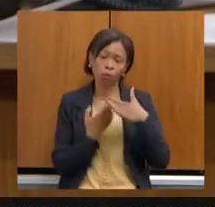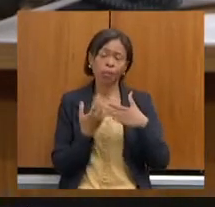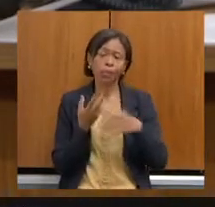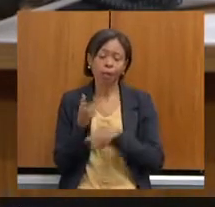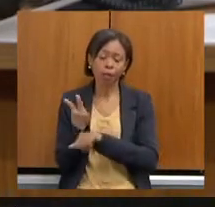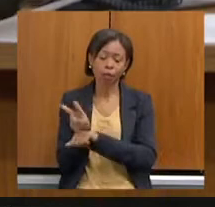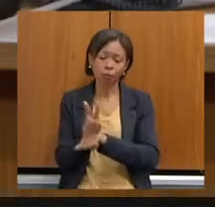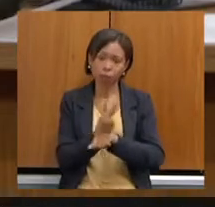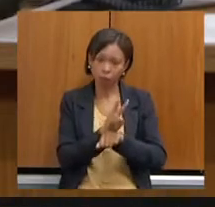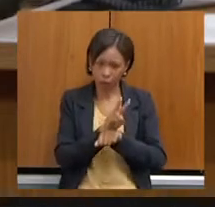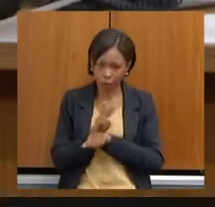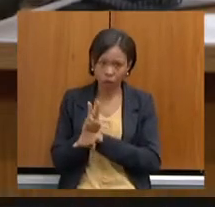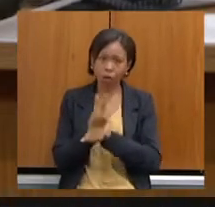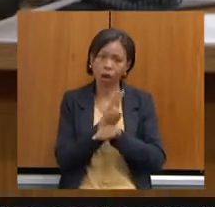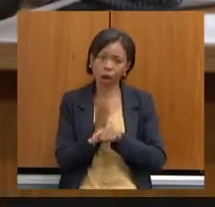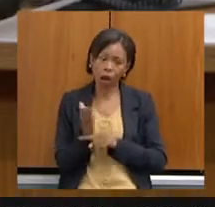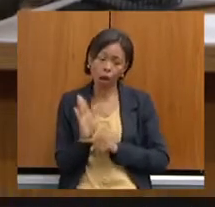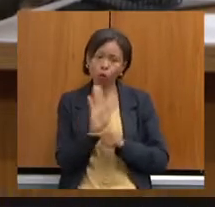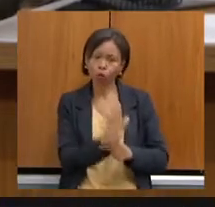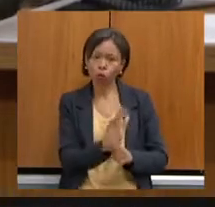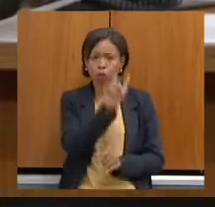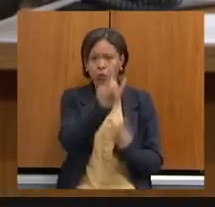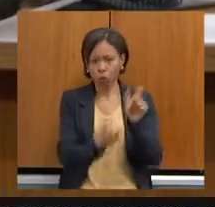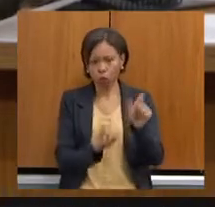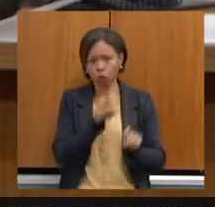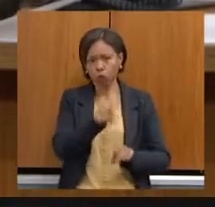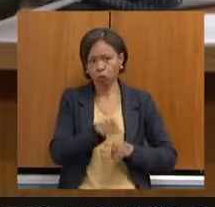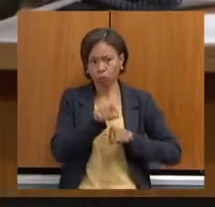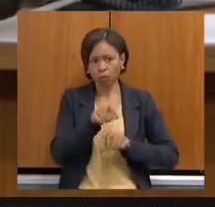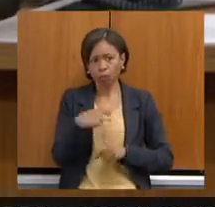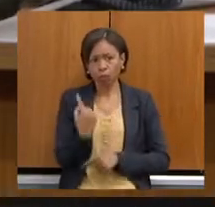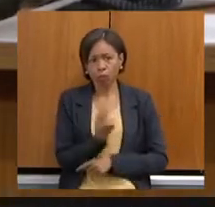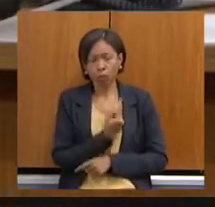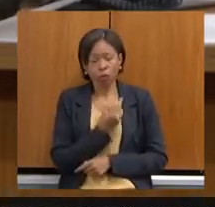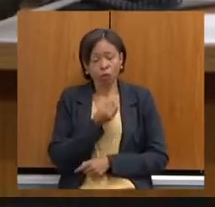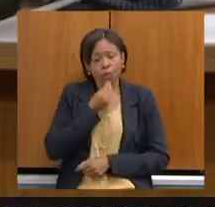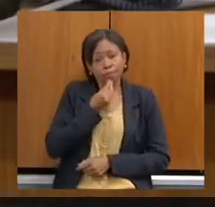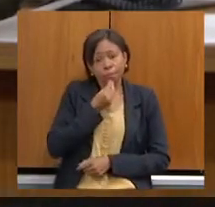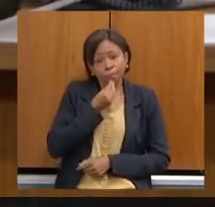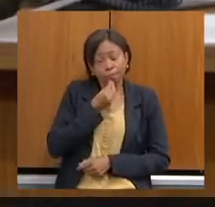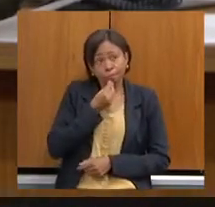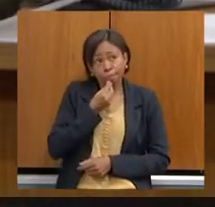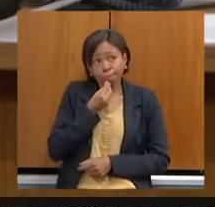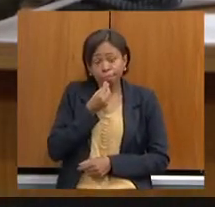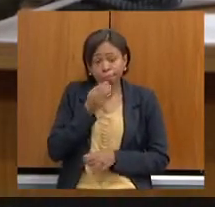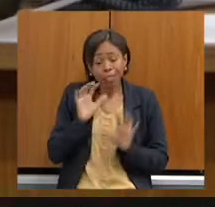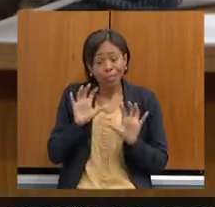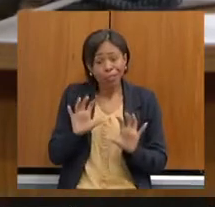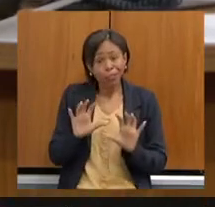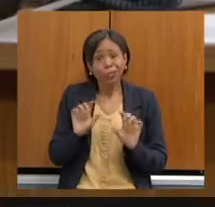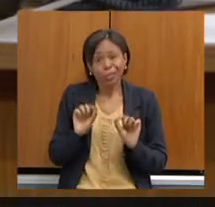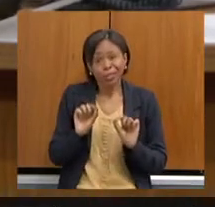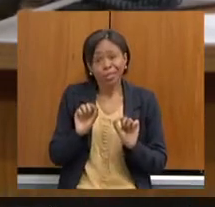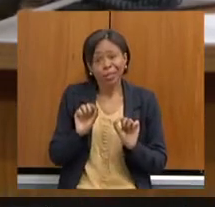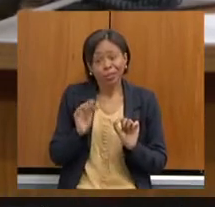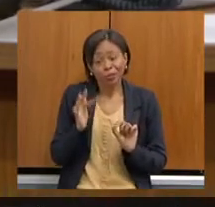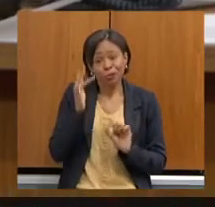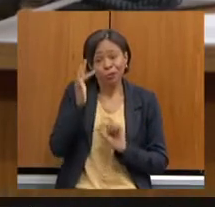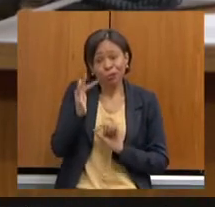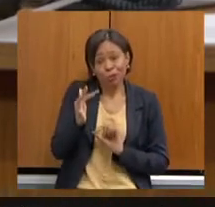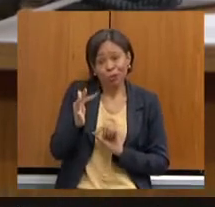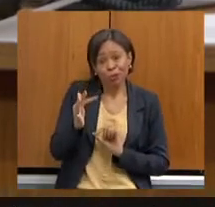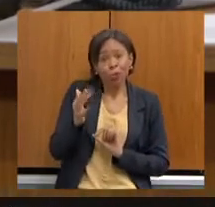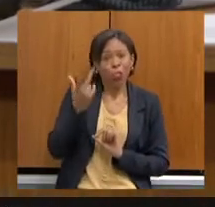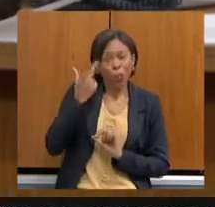inspeção ajudando os produtores a gente tem expectativa que isso com a vida volta ao normal a gente